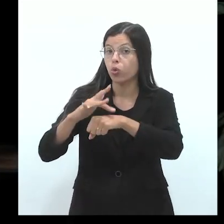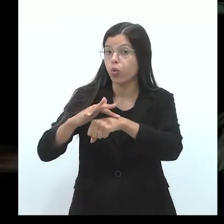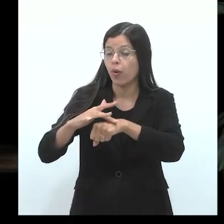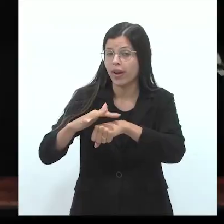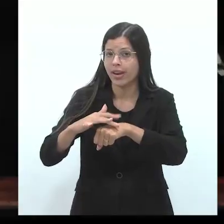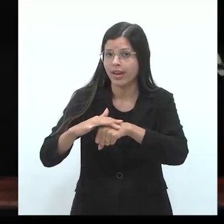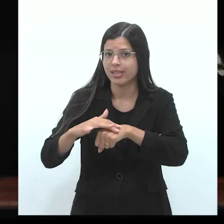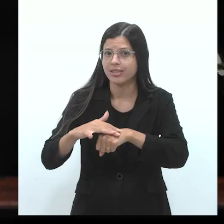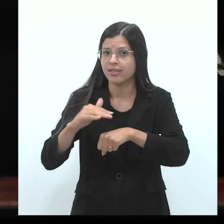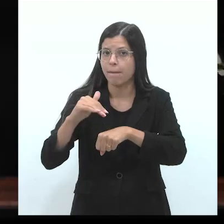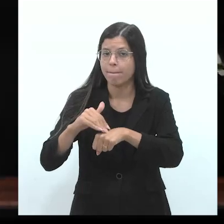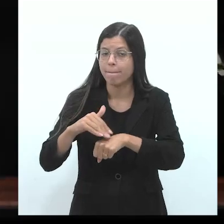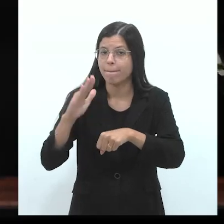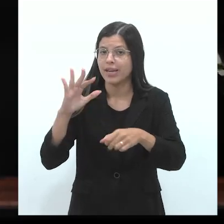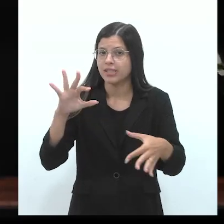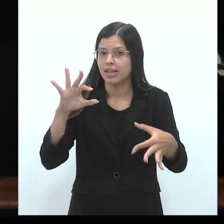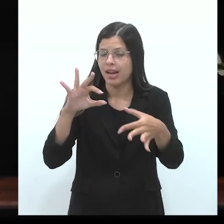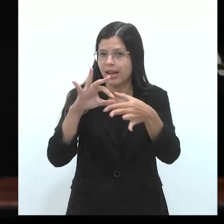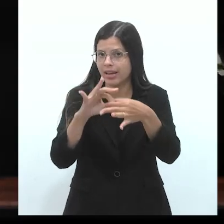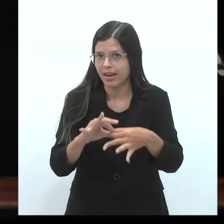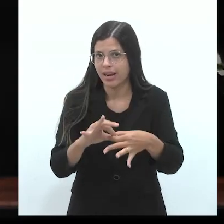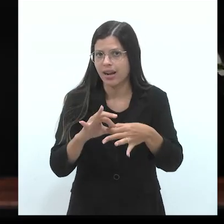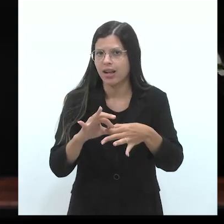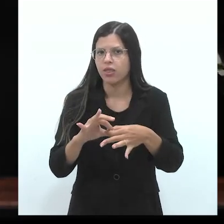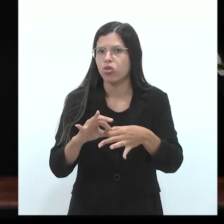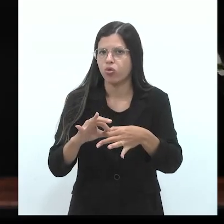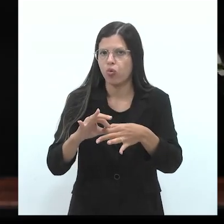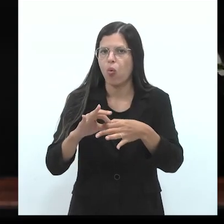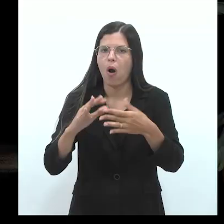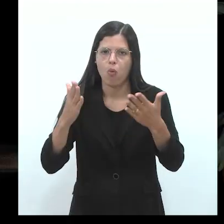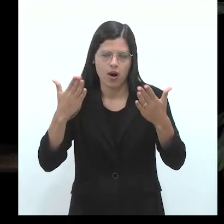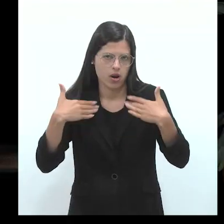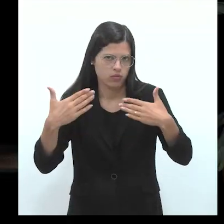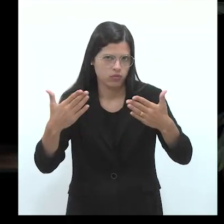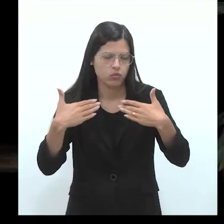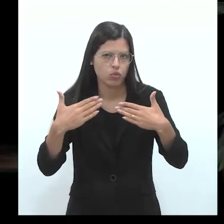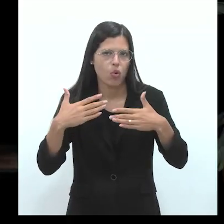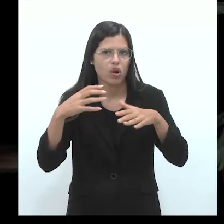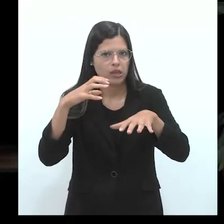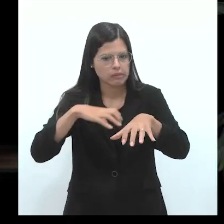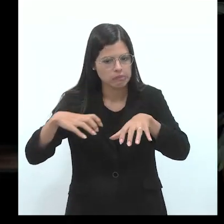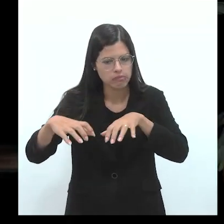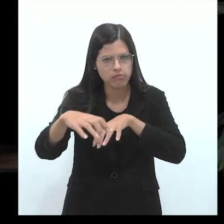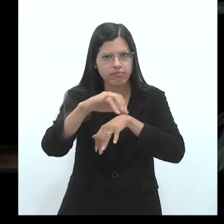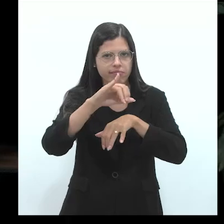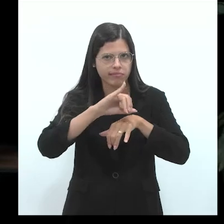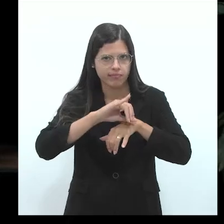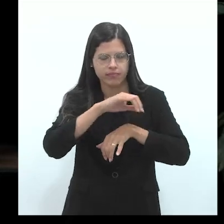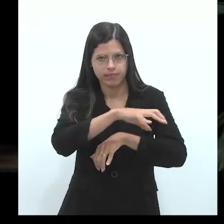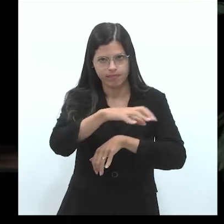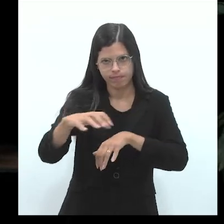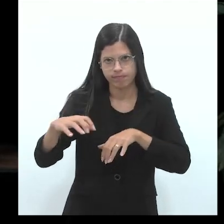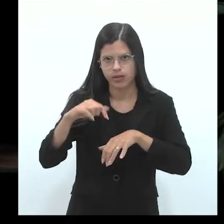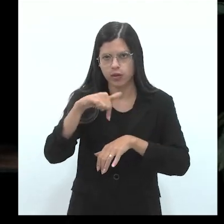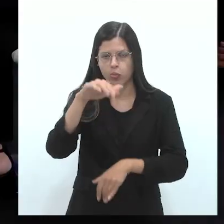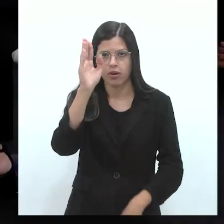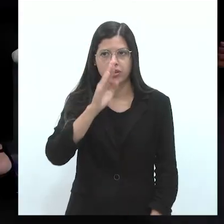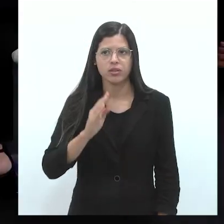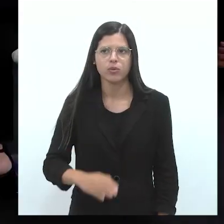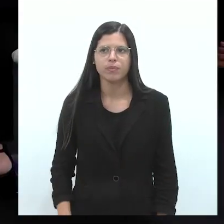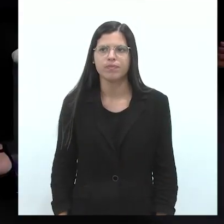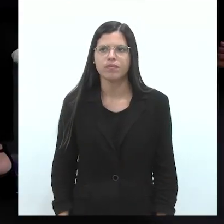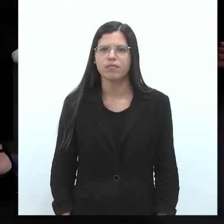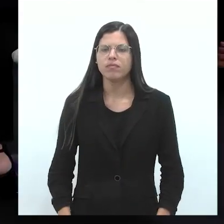doenças mais ligadas, ou a causa-morte mais ligada aos eventos de calor nessas regiões metropolitanas aqui no Brasil. Pois é, quais são